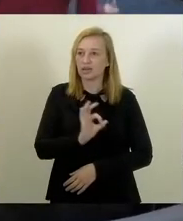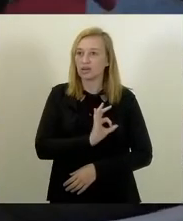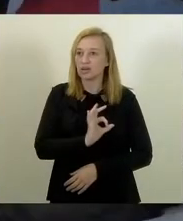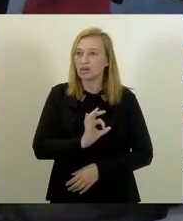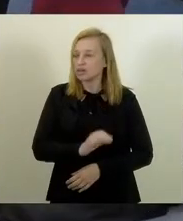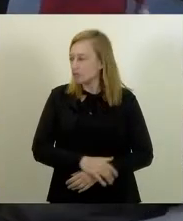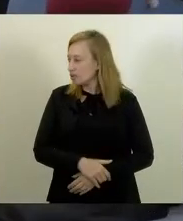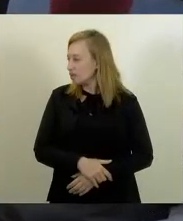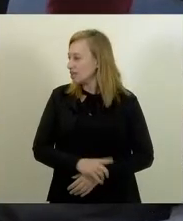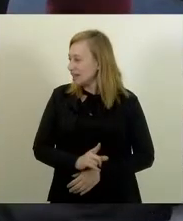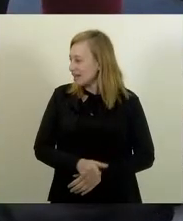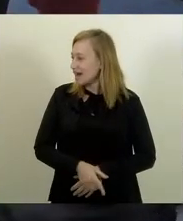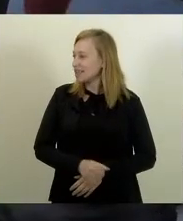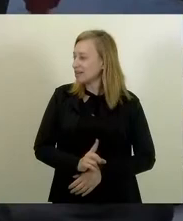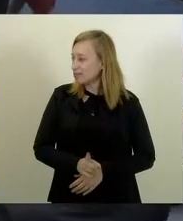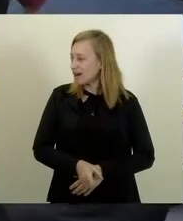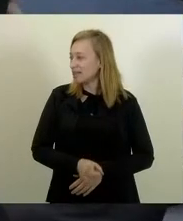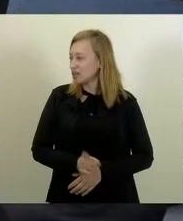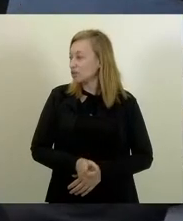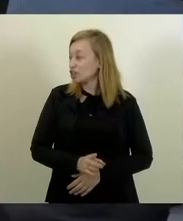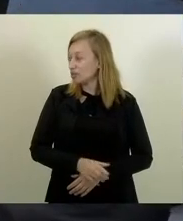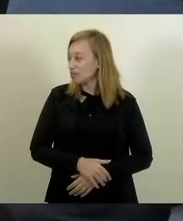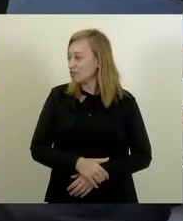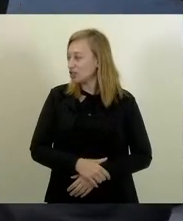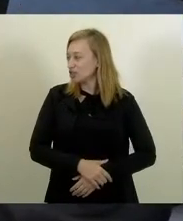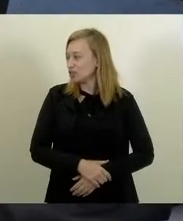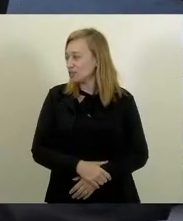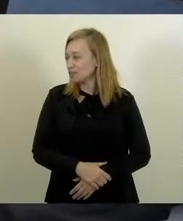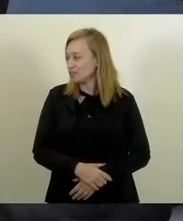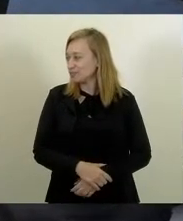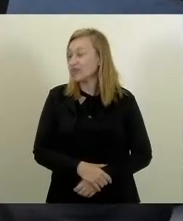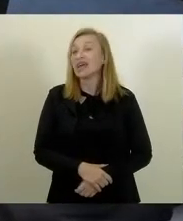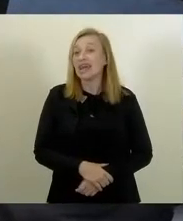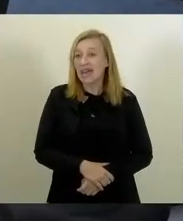Salvo se o nosso coronel não estiver no plenário.